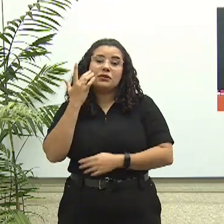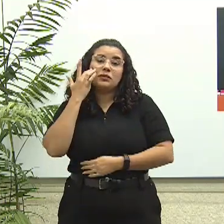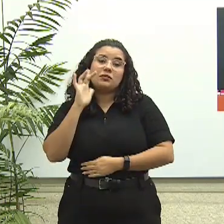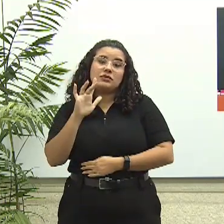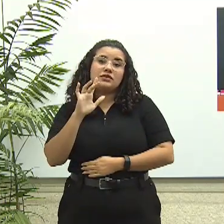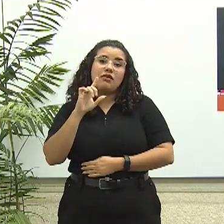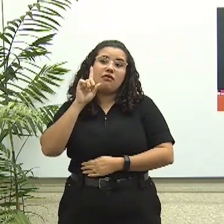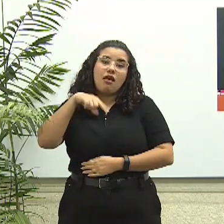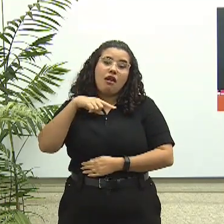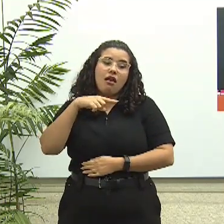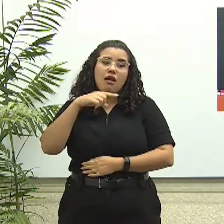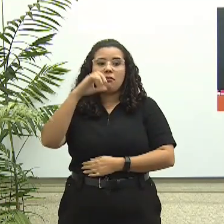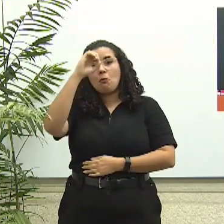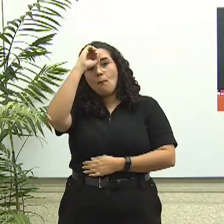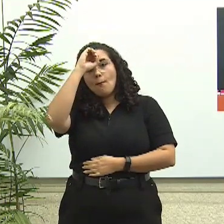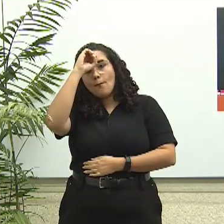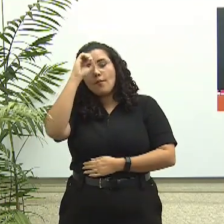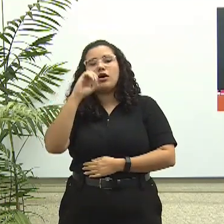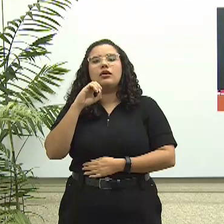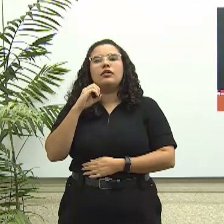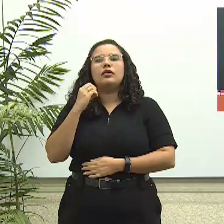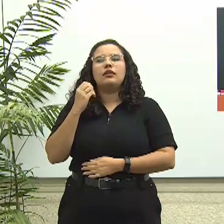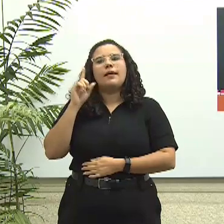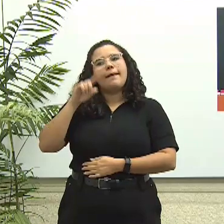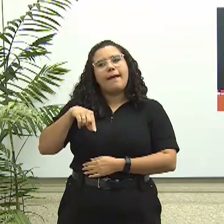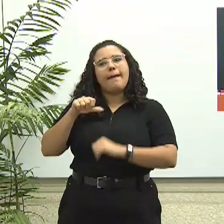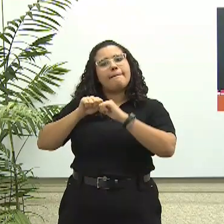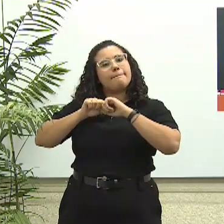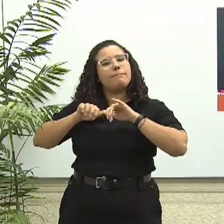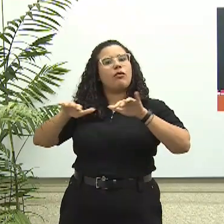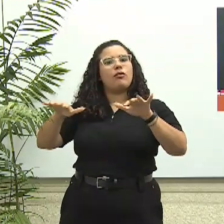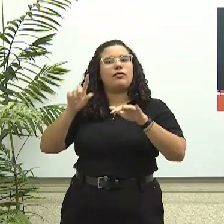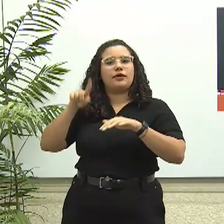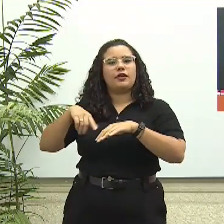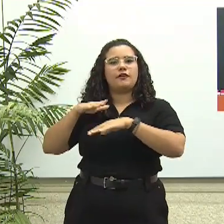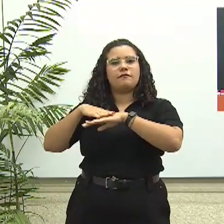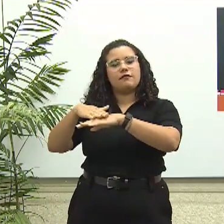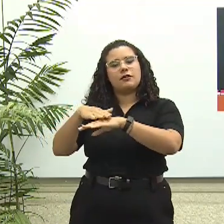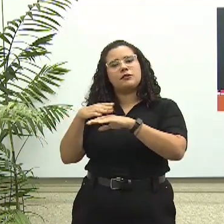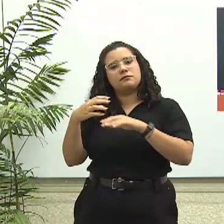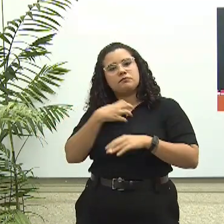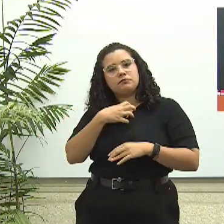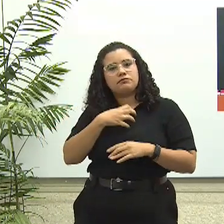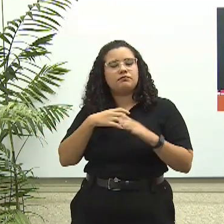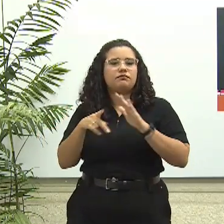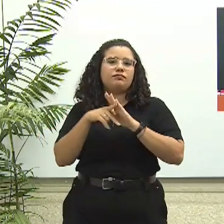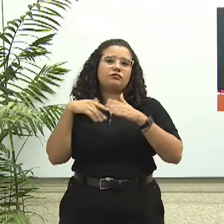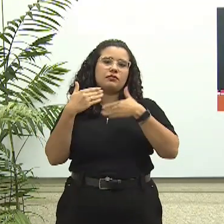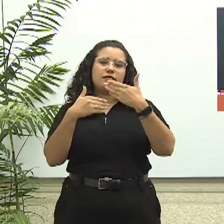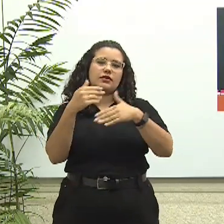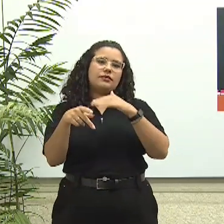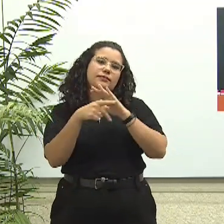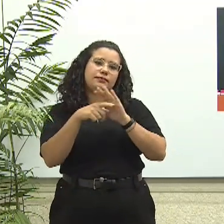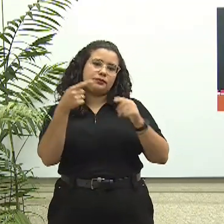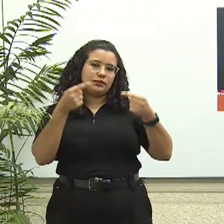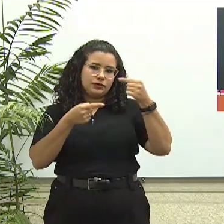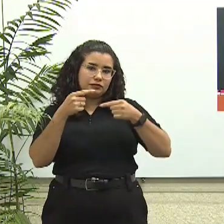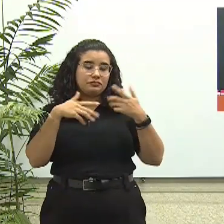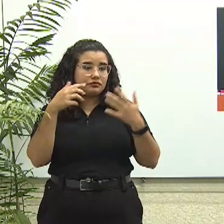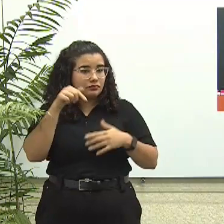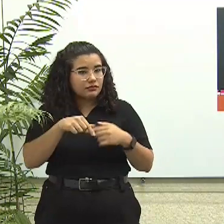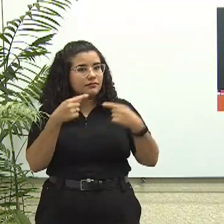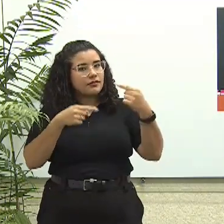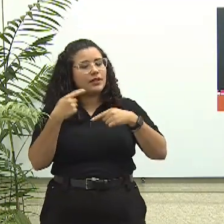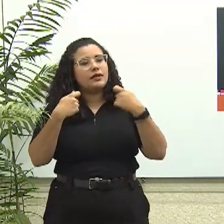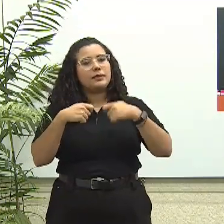a gente pode chamar de neocolonialismo porque é isso que o neocolonialismo faz eh eh do ponto de vista de um processo geopolítico né então esse debate precisa